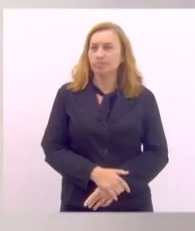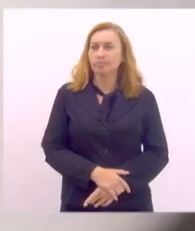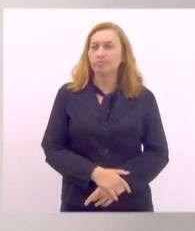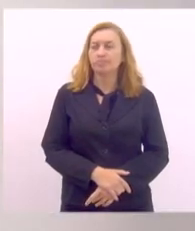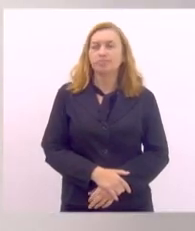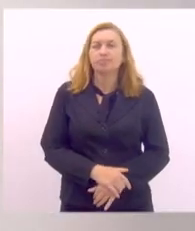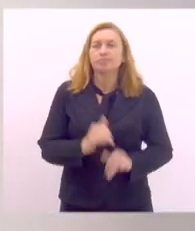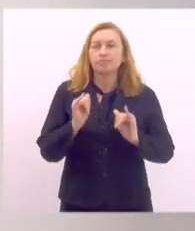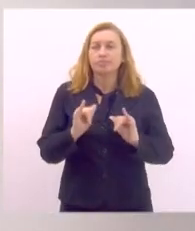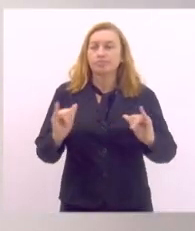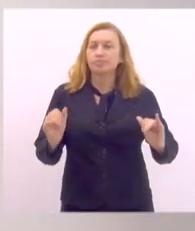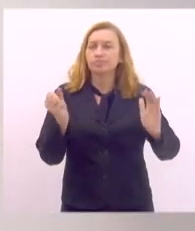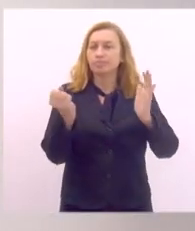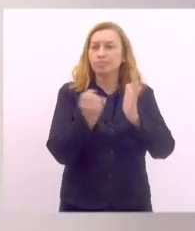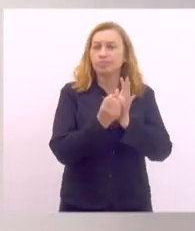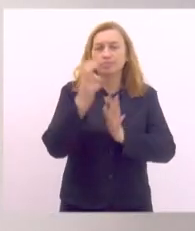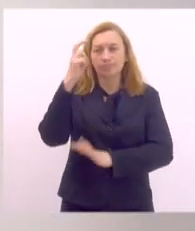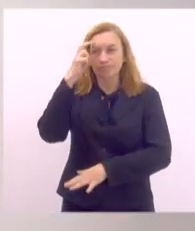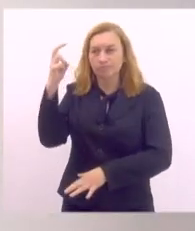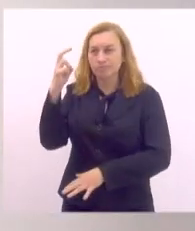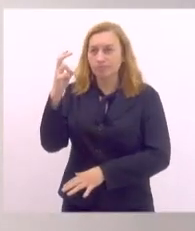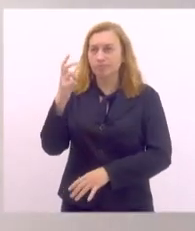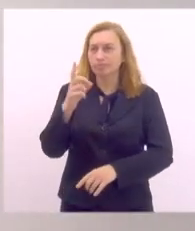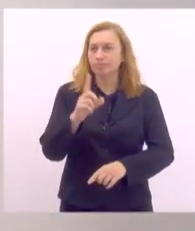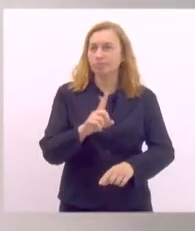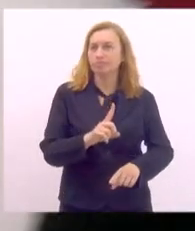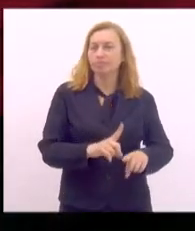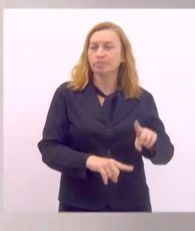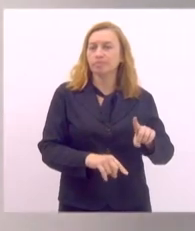Declara patrimônio cultural e material.